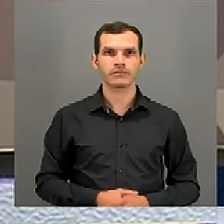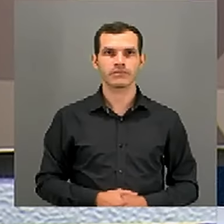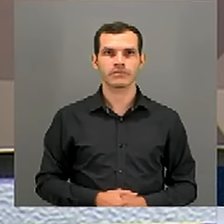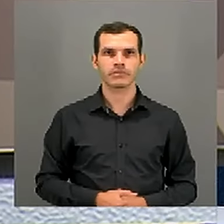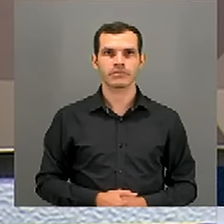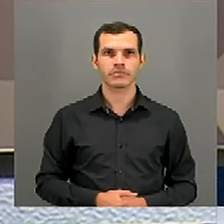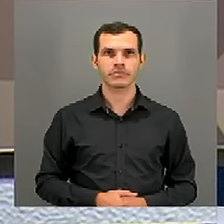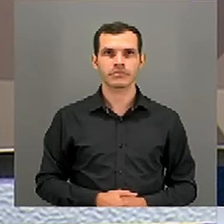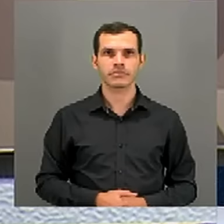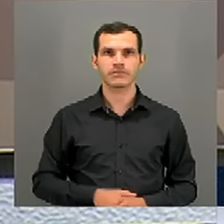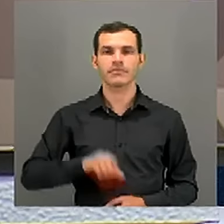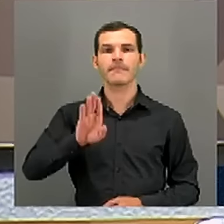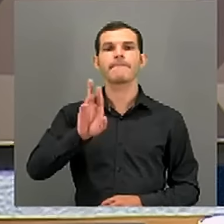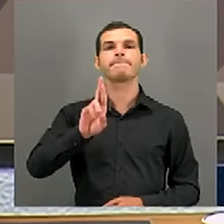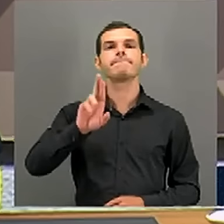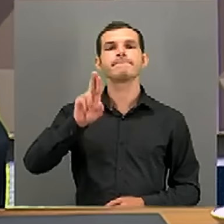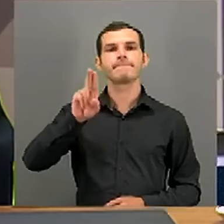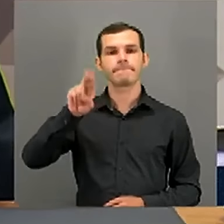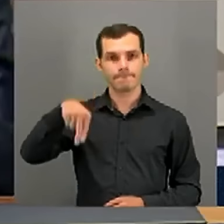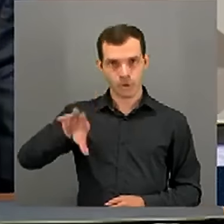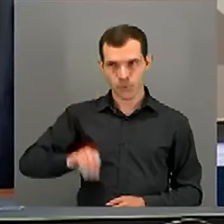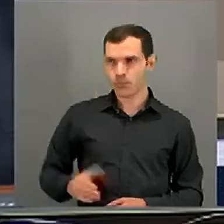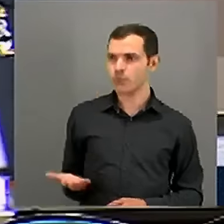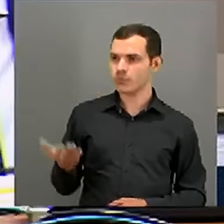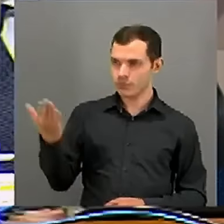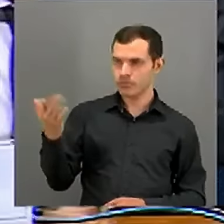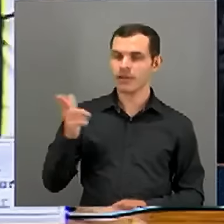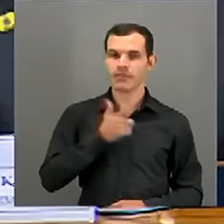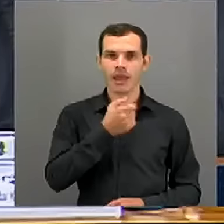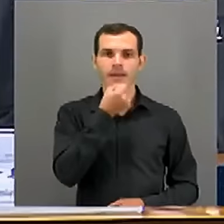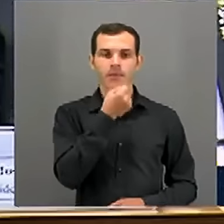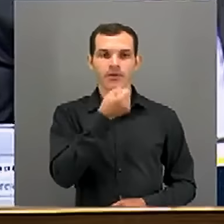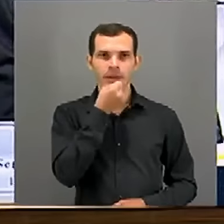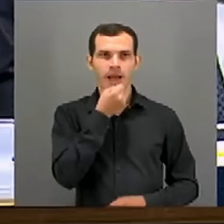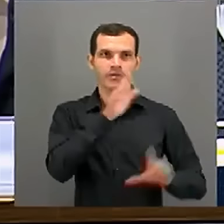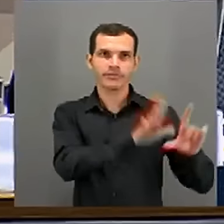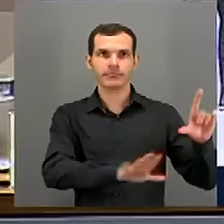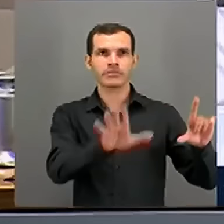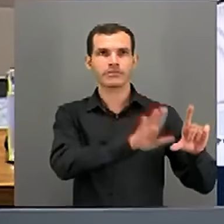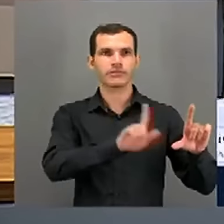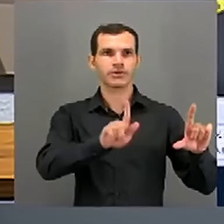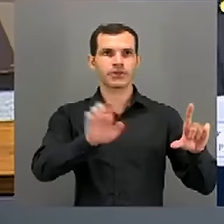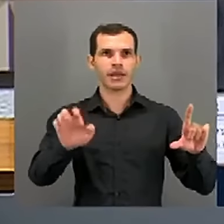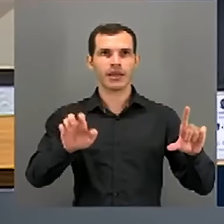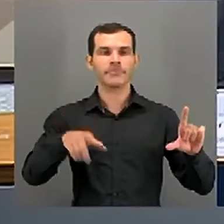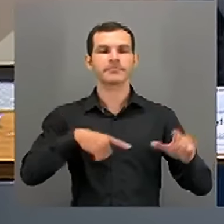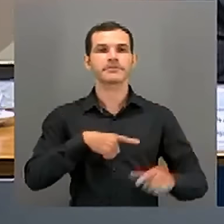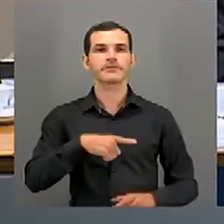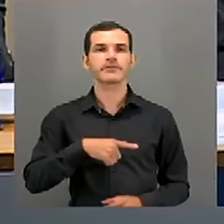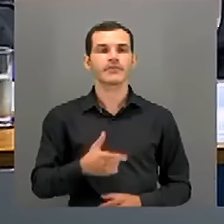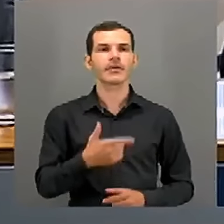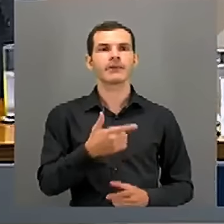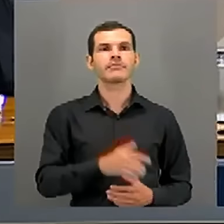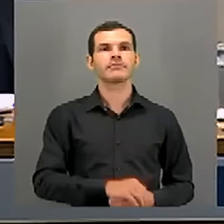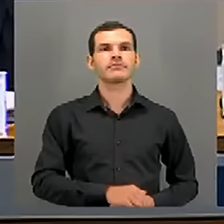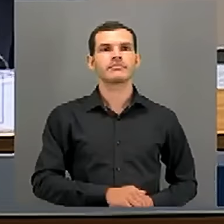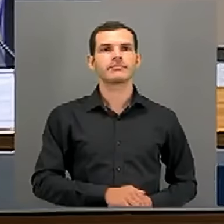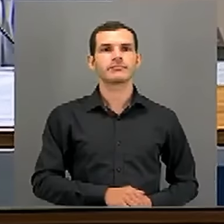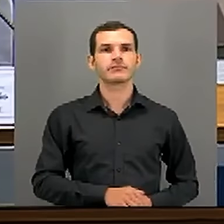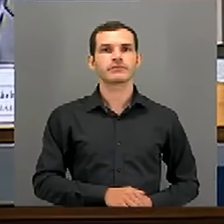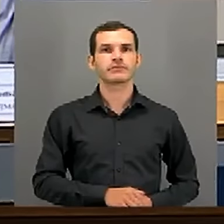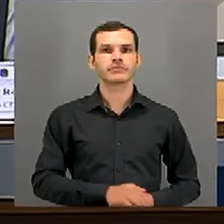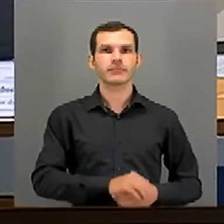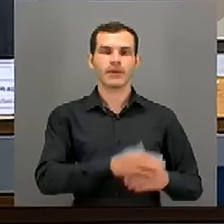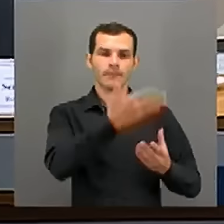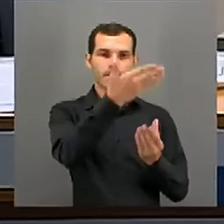O senhor Bruno Tolentino, segundo reportagem do portal GE, o processo de mais de 2.000